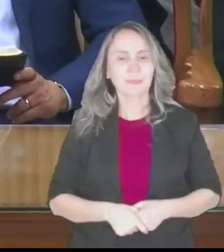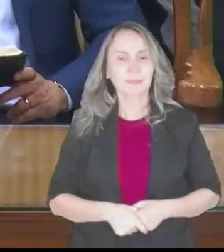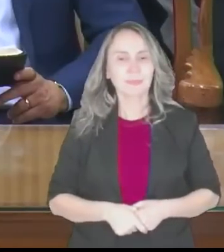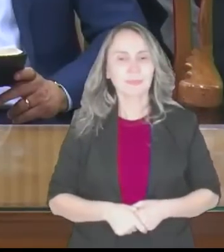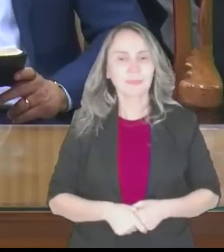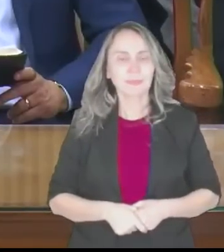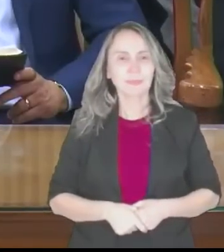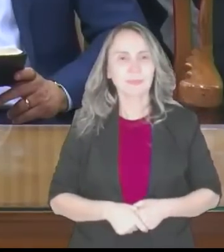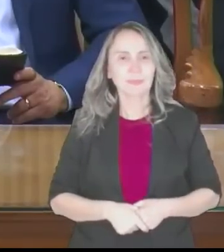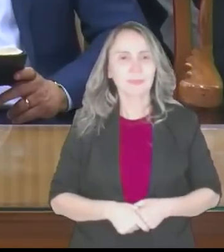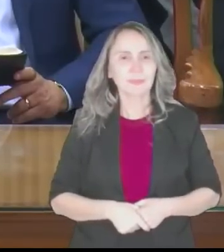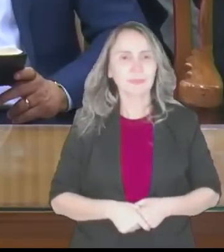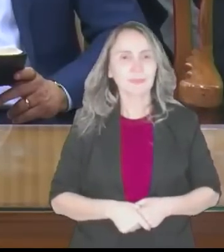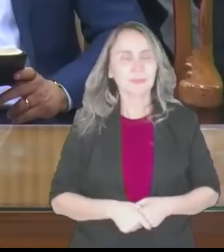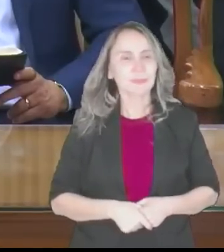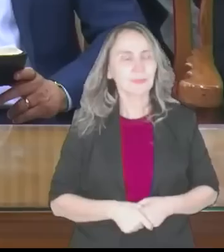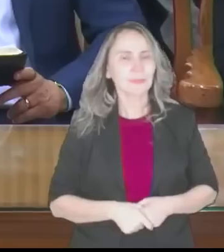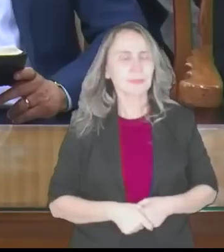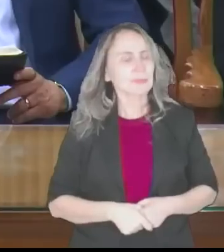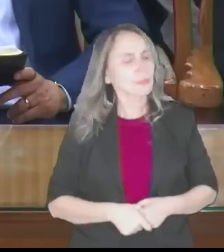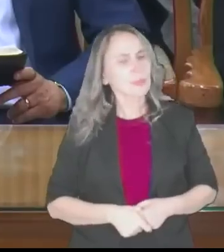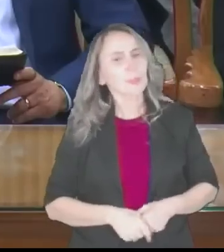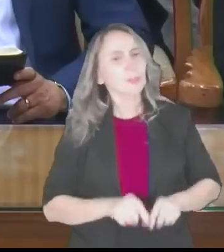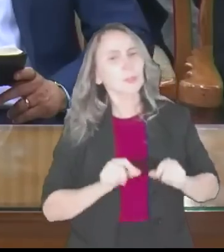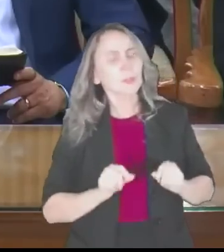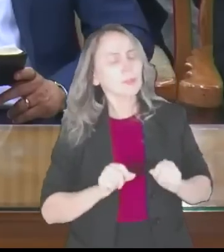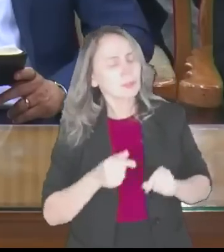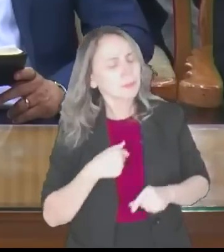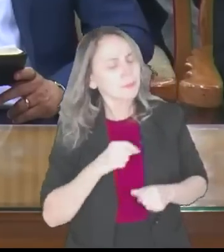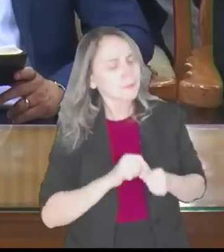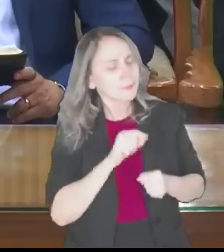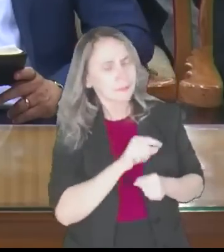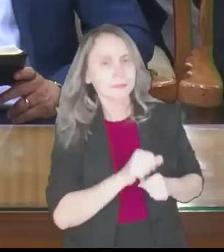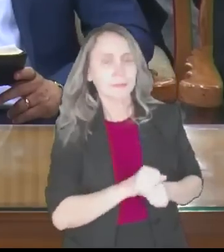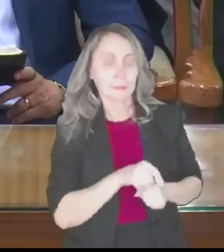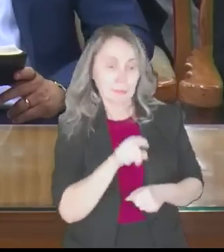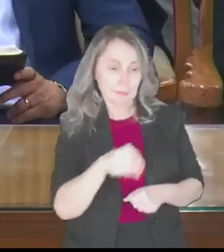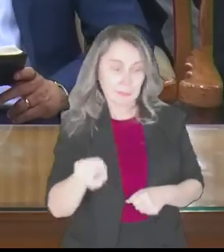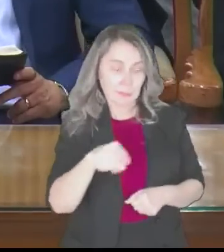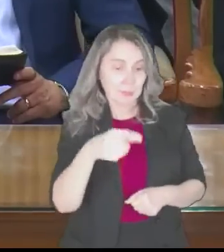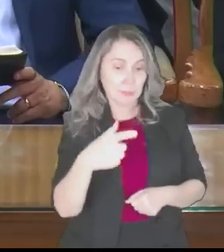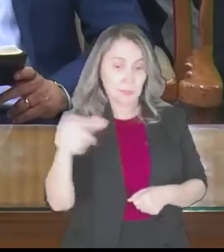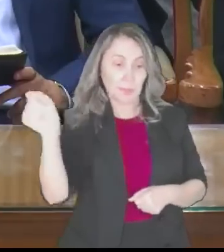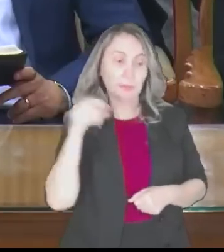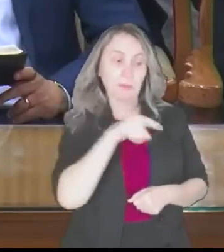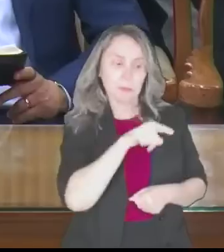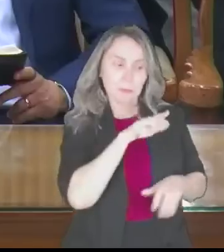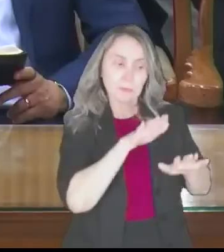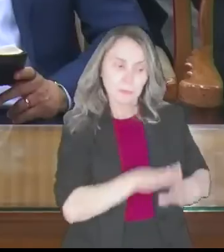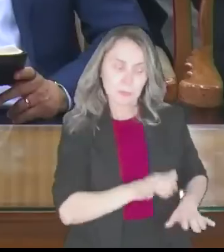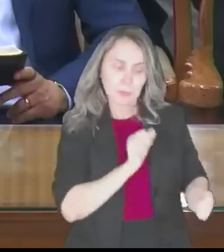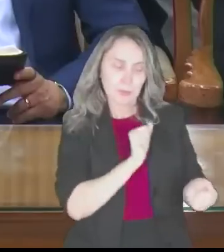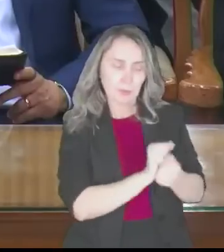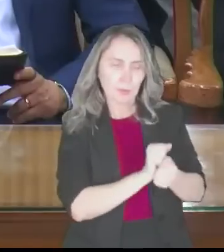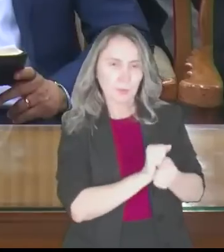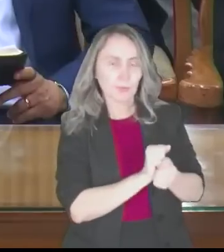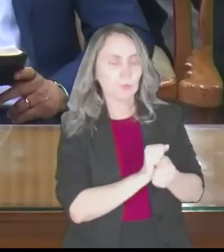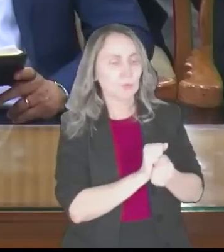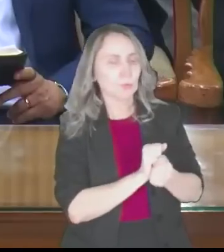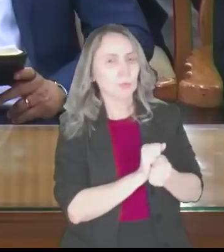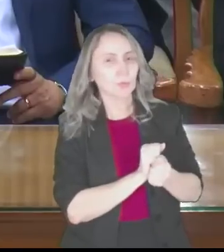E o que é que eu vou fazer com você, Moisés? Mande eles ir para a tenda deles e você fica aqui comigo. E eu vou fazer o que com